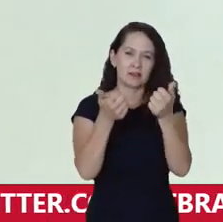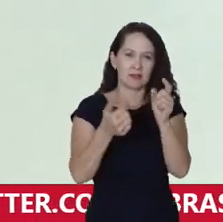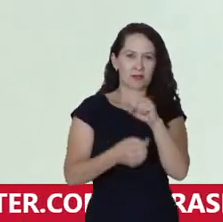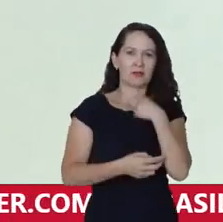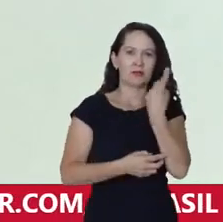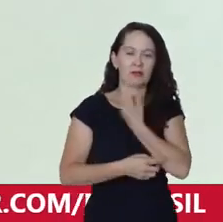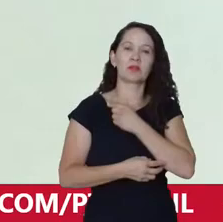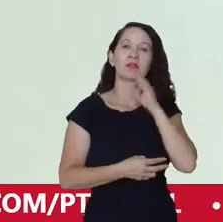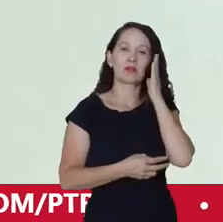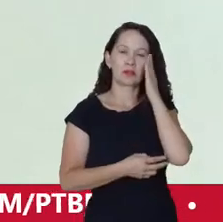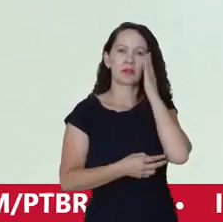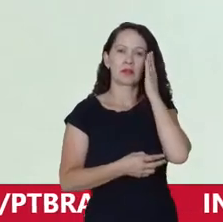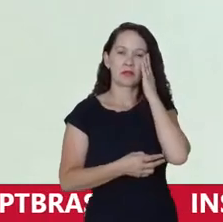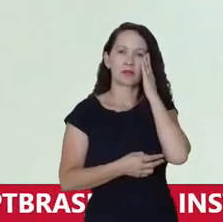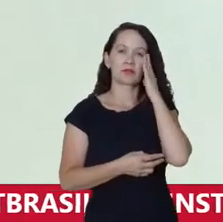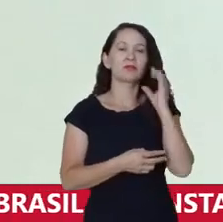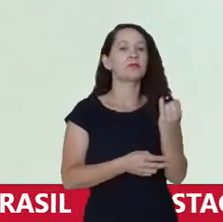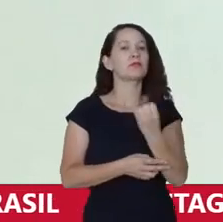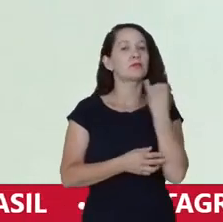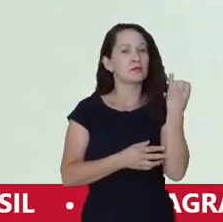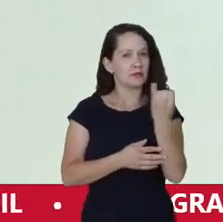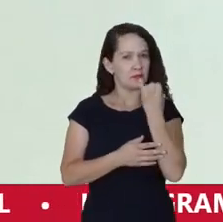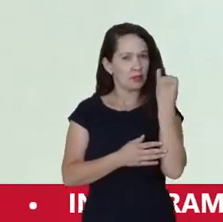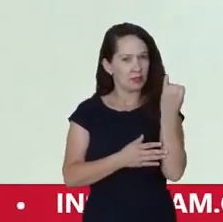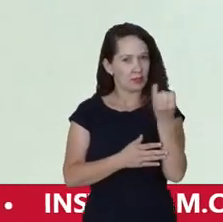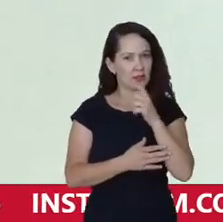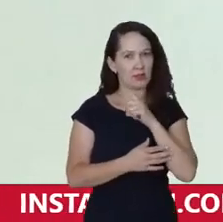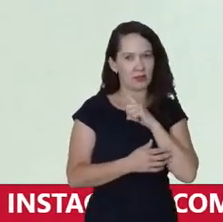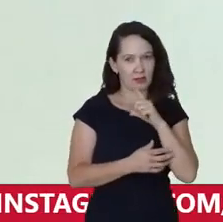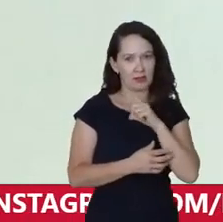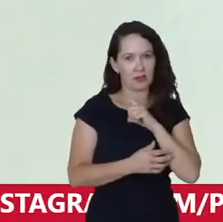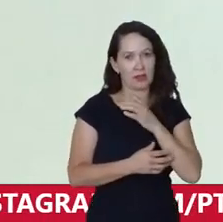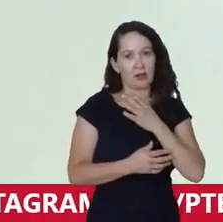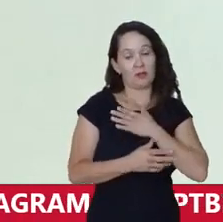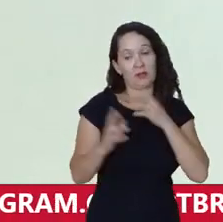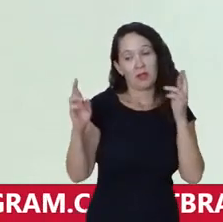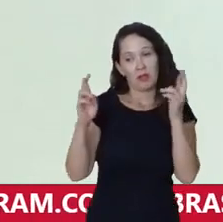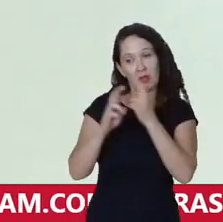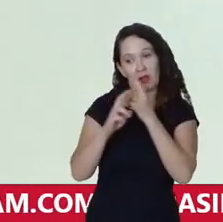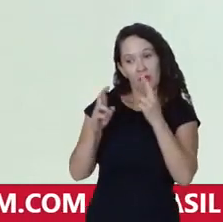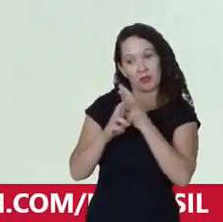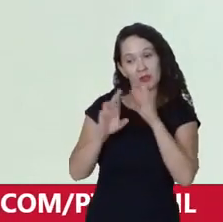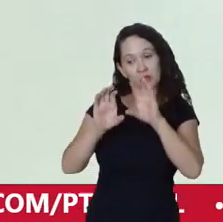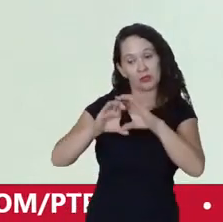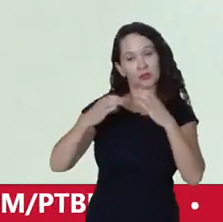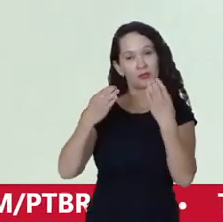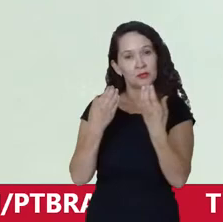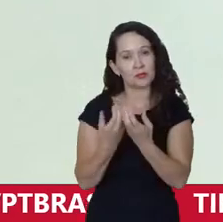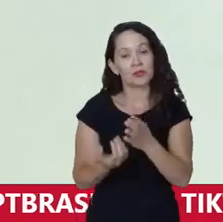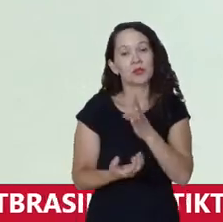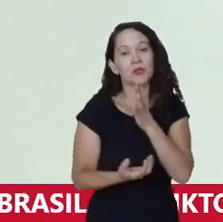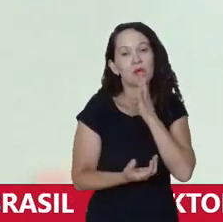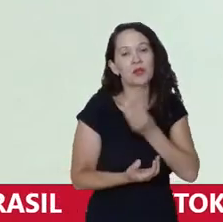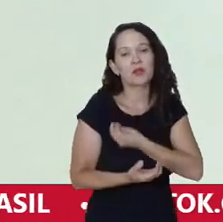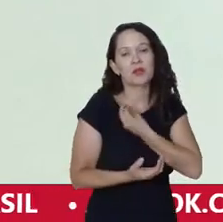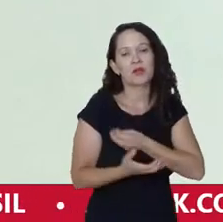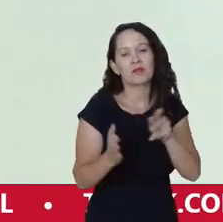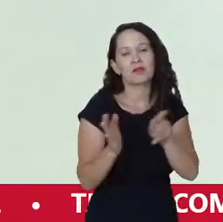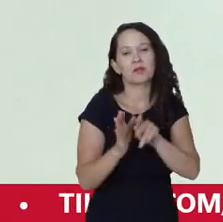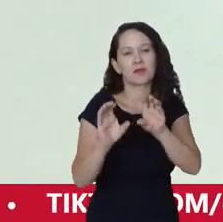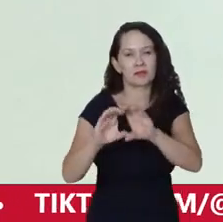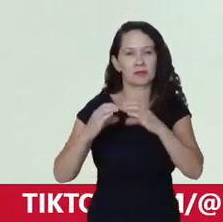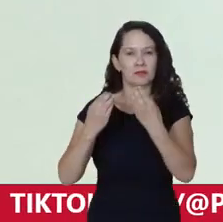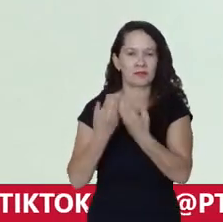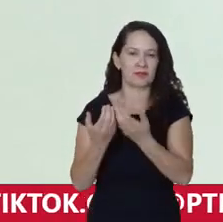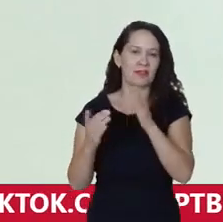nós sabemos a importância que tem a minha relação com a comunidade, conhecer a realidade da minha